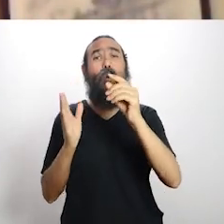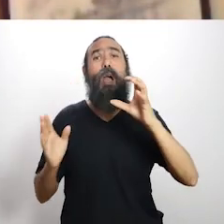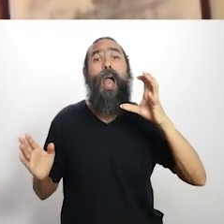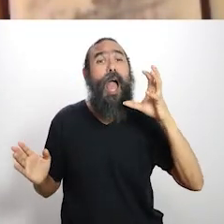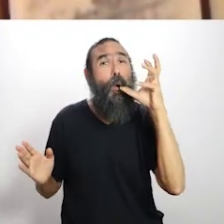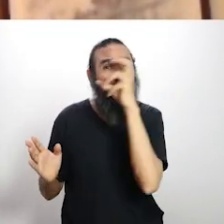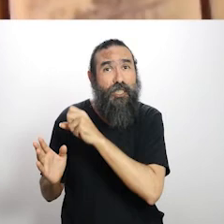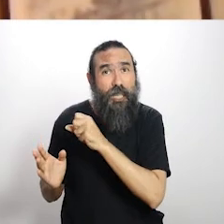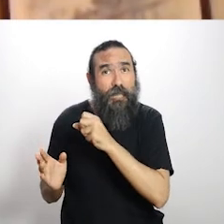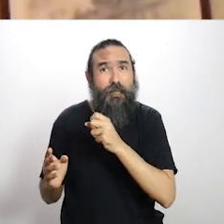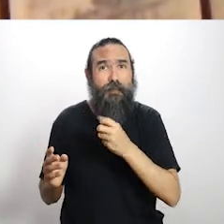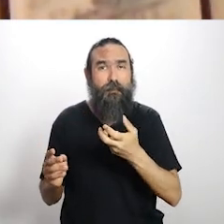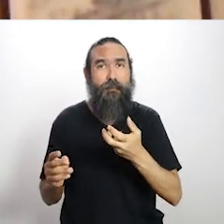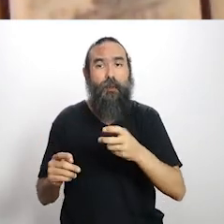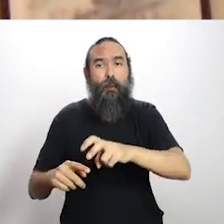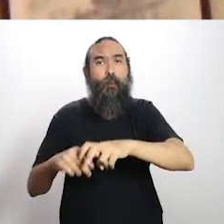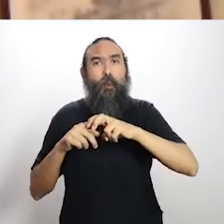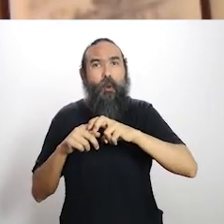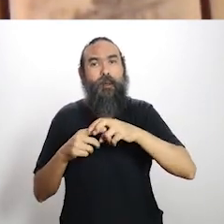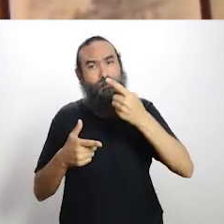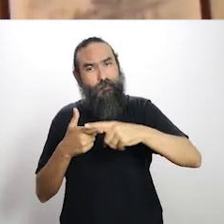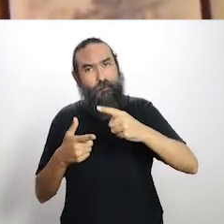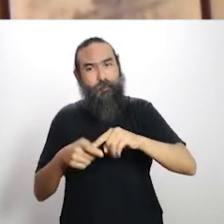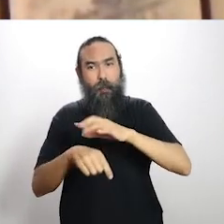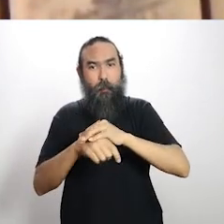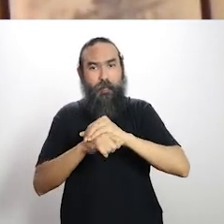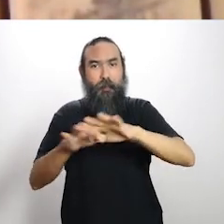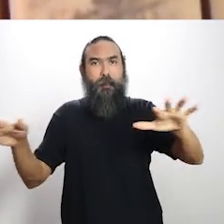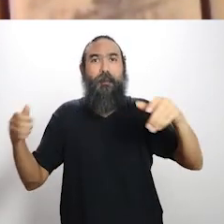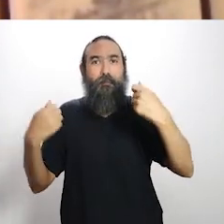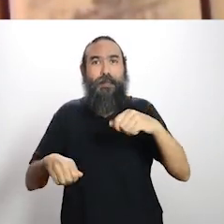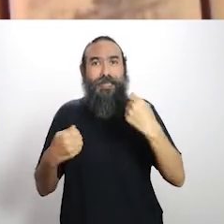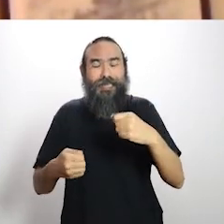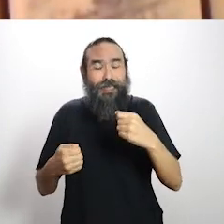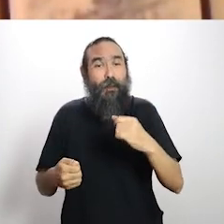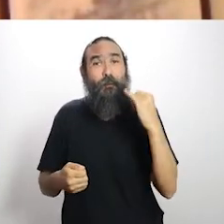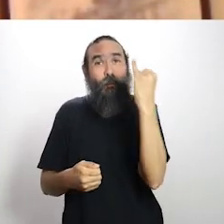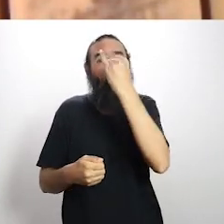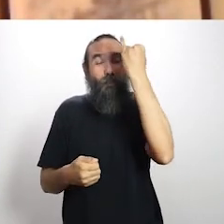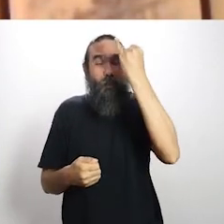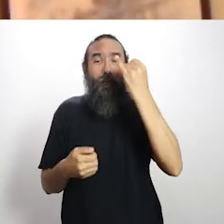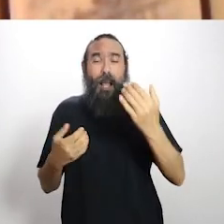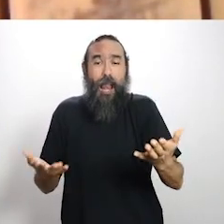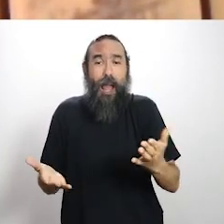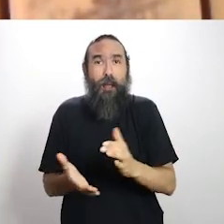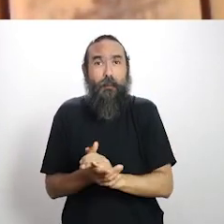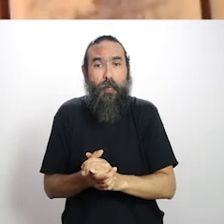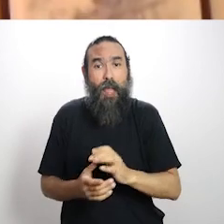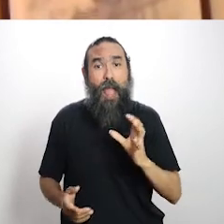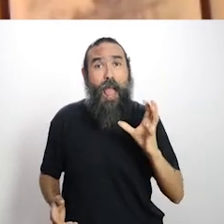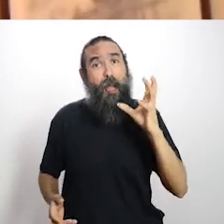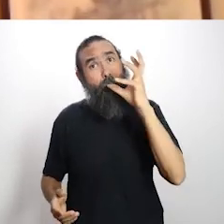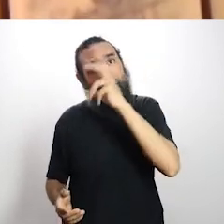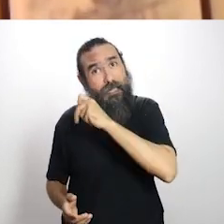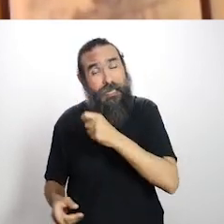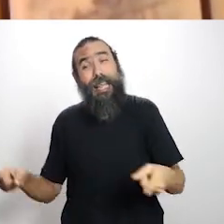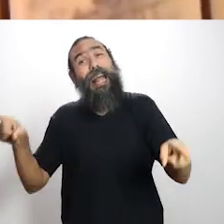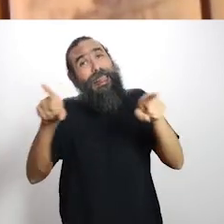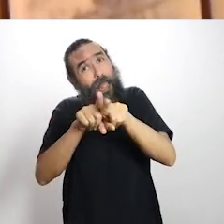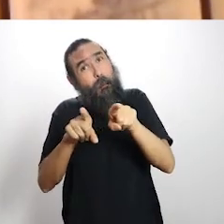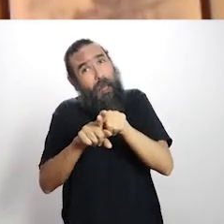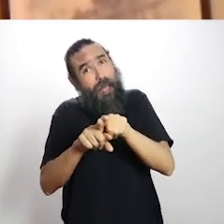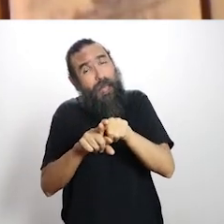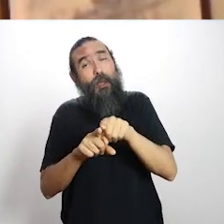vamos usá-la bem vamos aproveitar bem dessa lei porque ela ela é fruto de muito